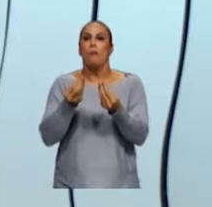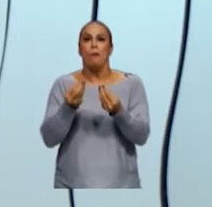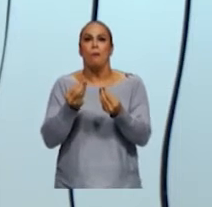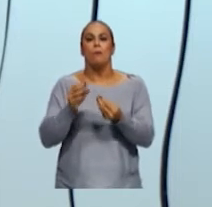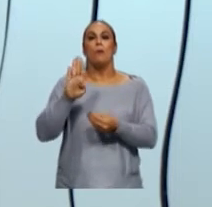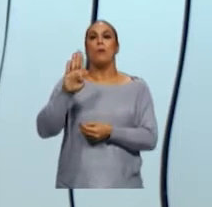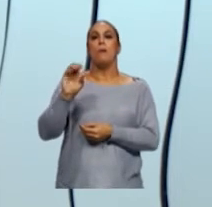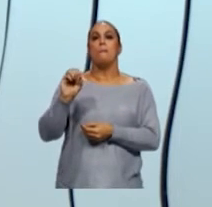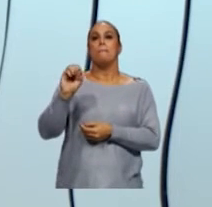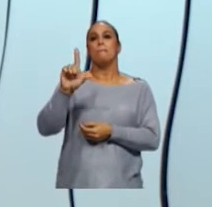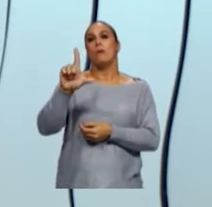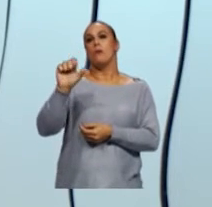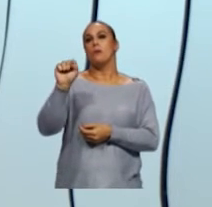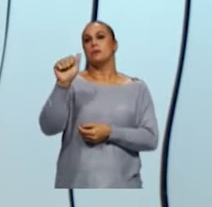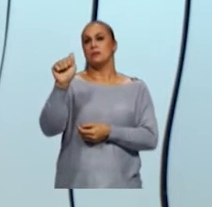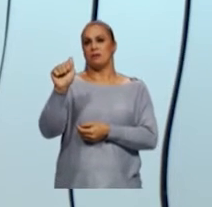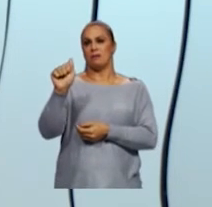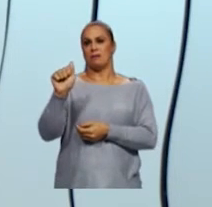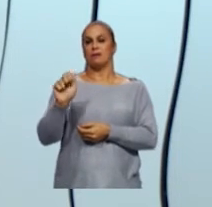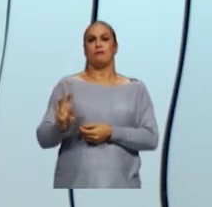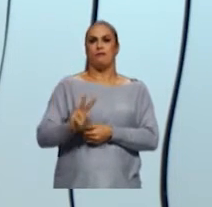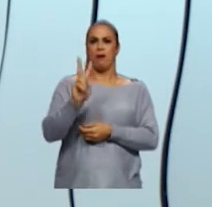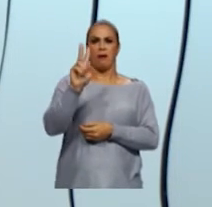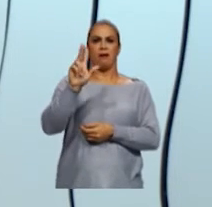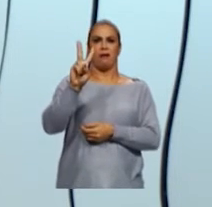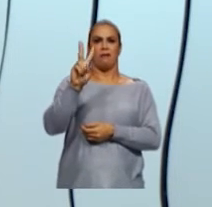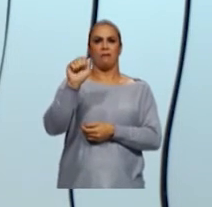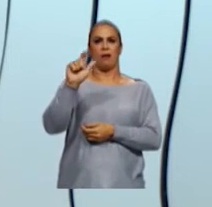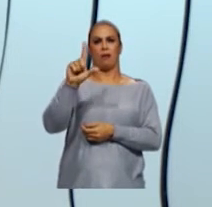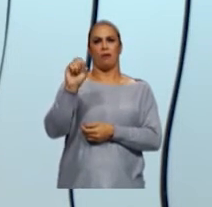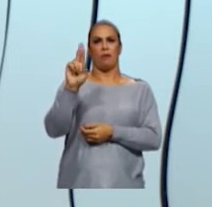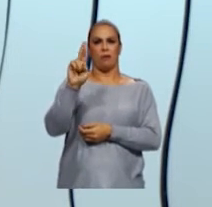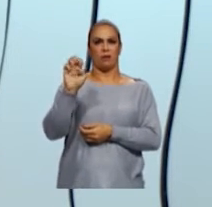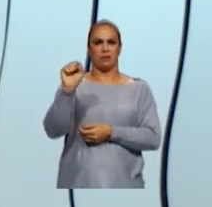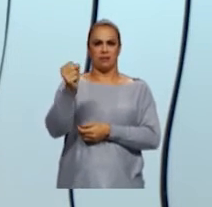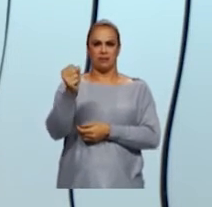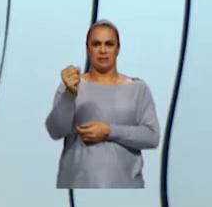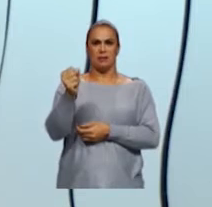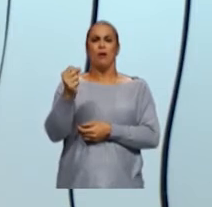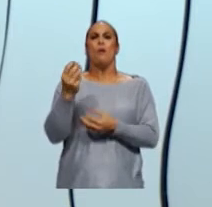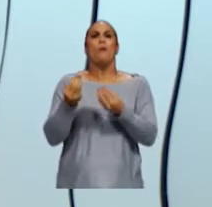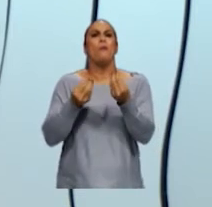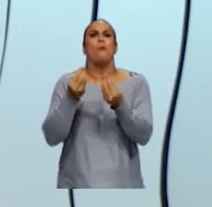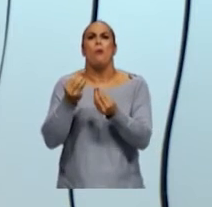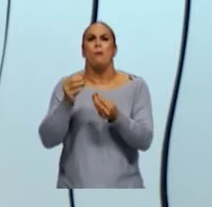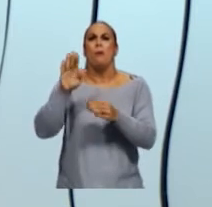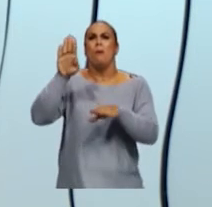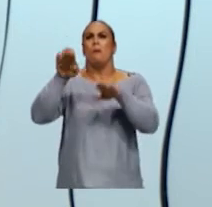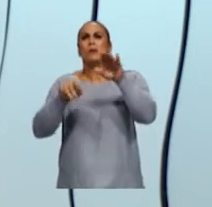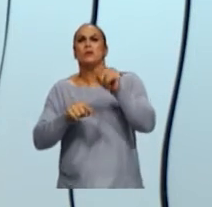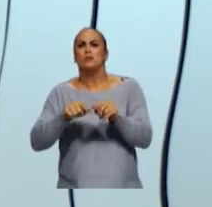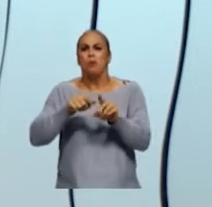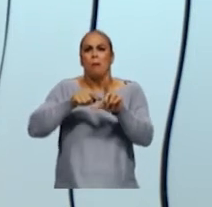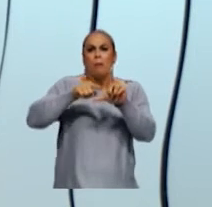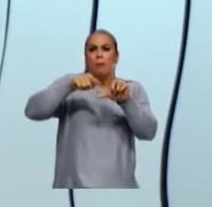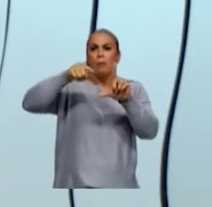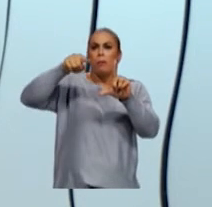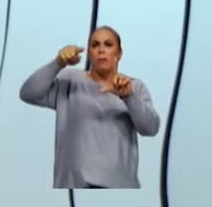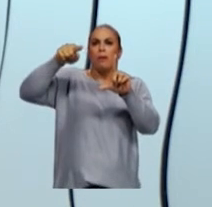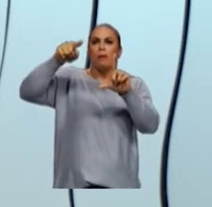têm sofrido com a questão da pandemia, com a redução da possibilidade das